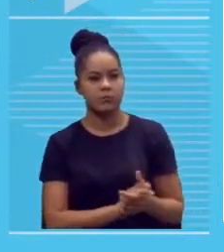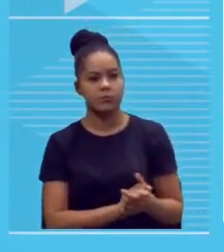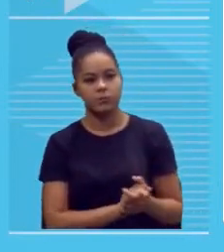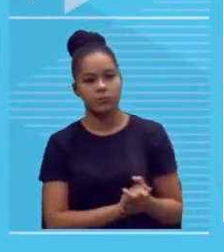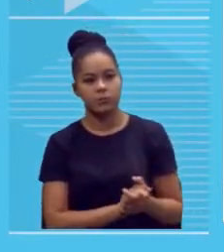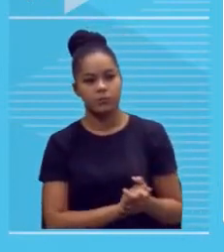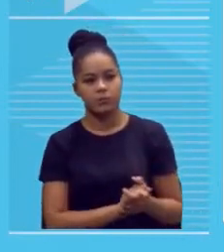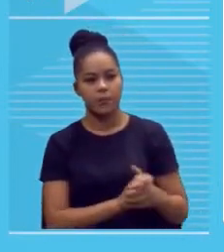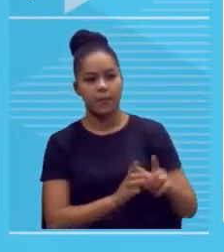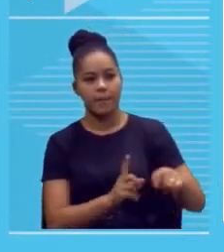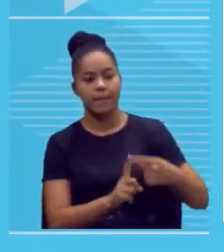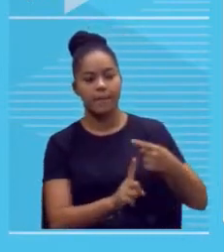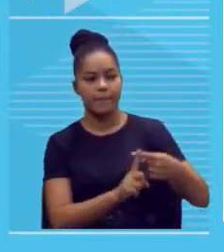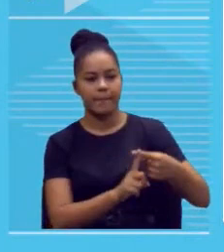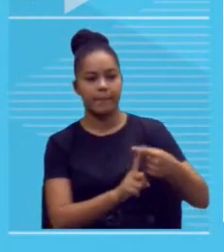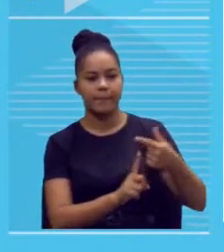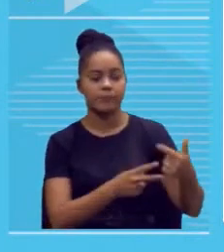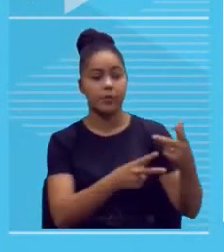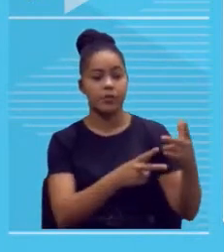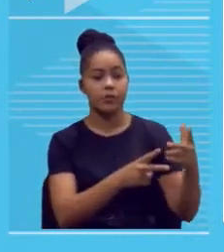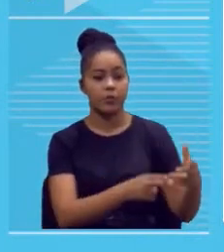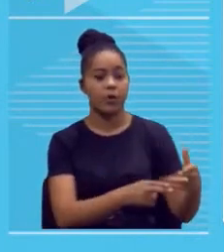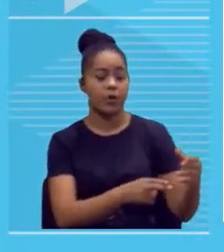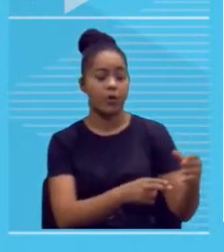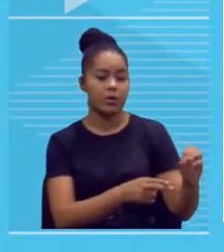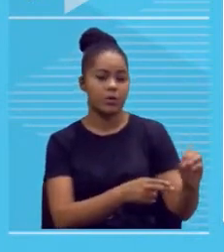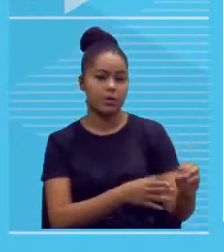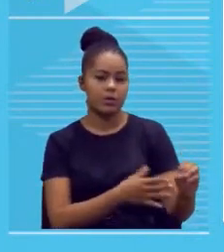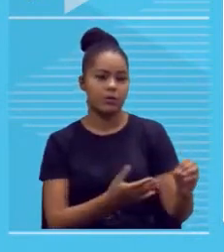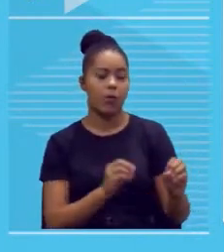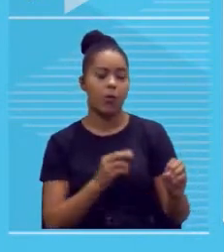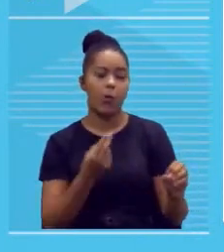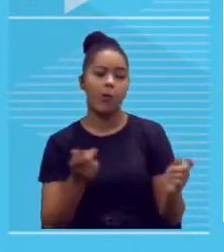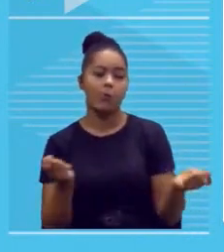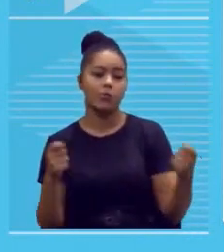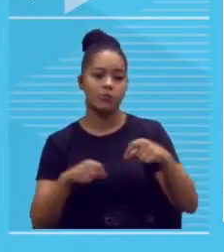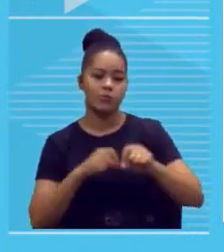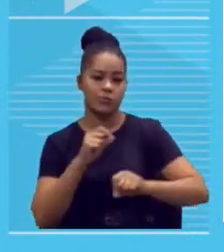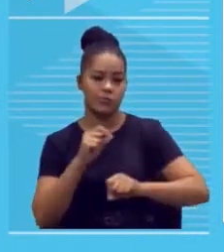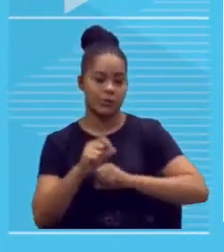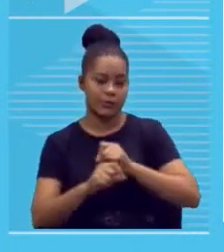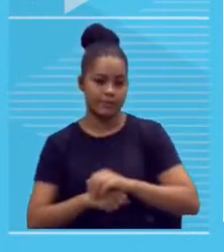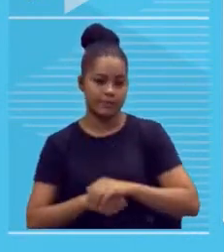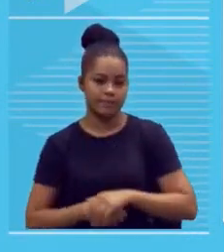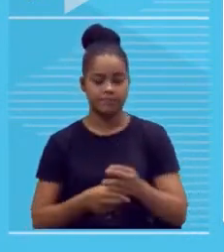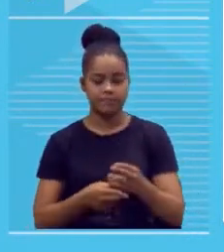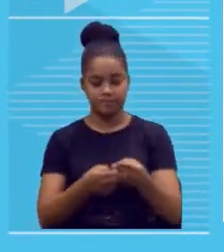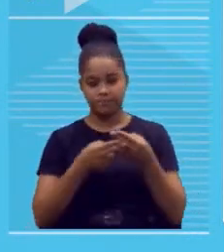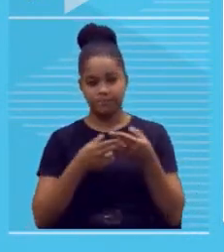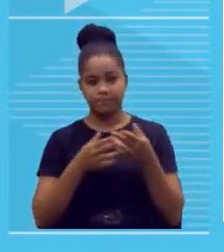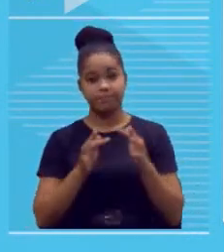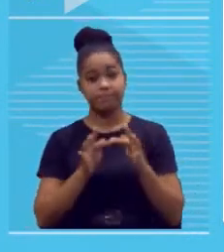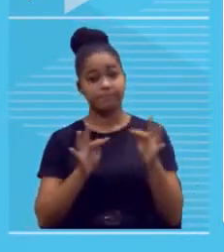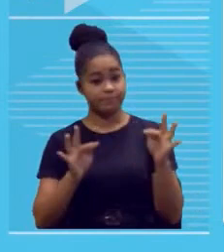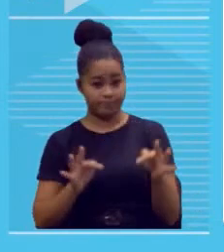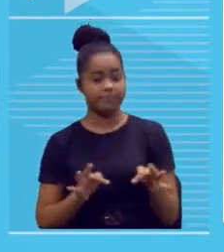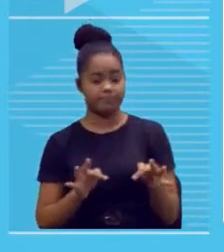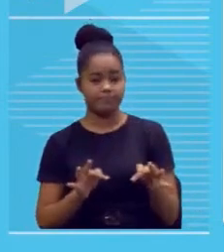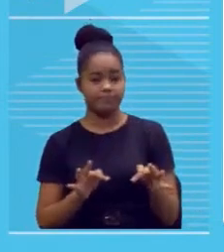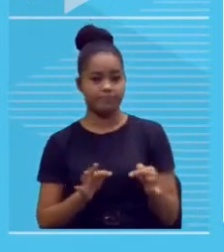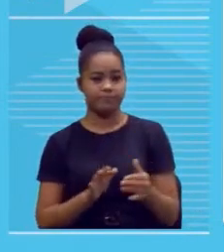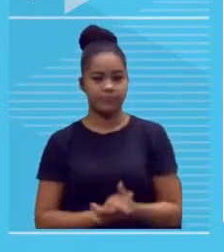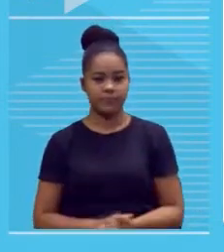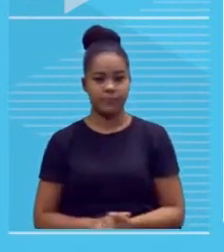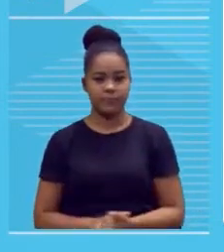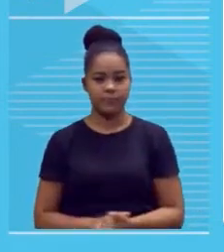igual a zero. Ou a relação lá, eu também poderia ter feito pela fórmula y ou,